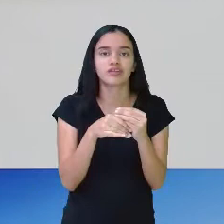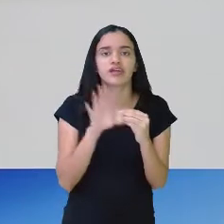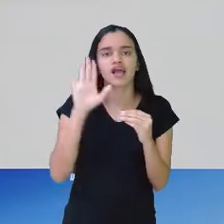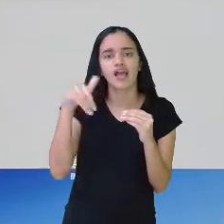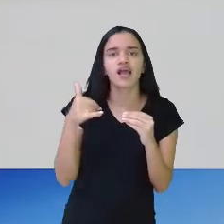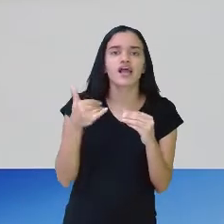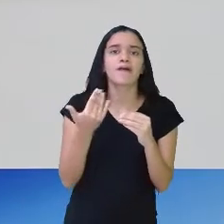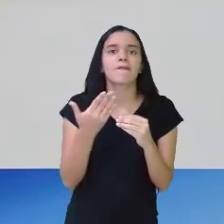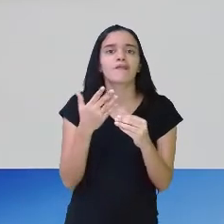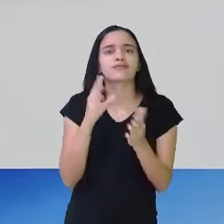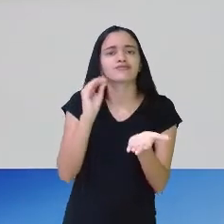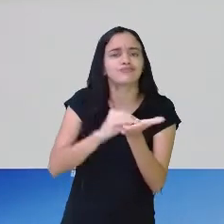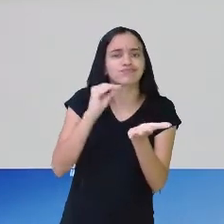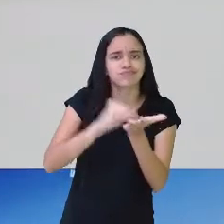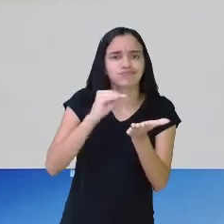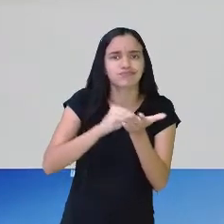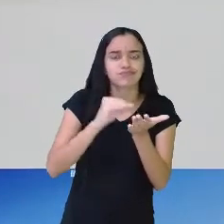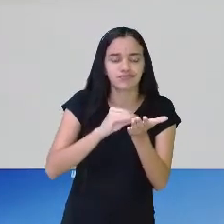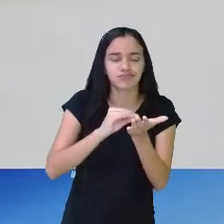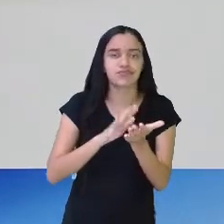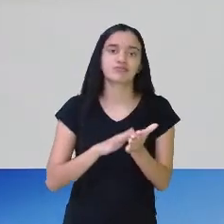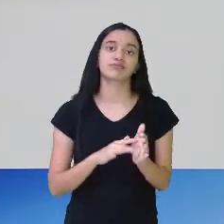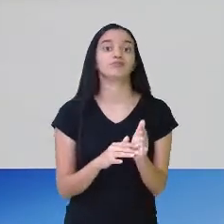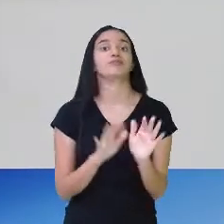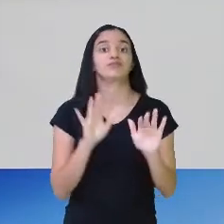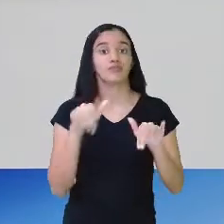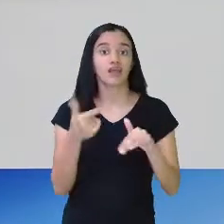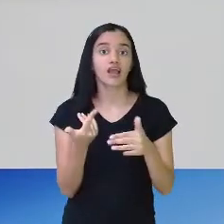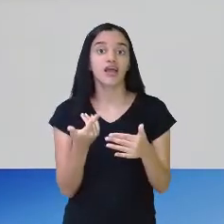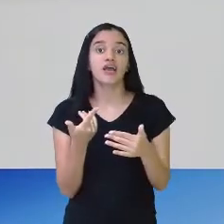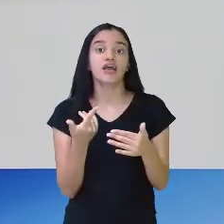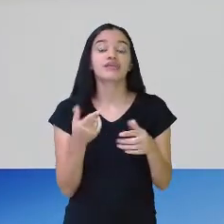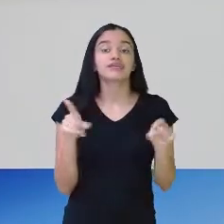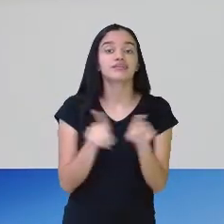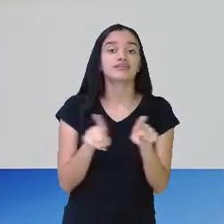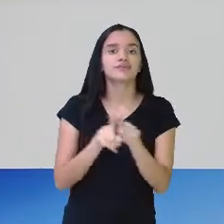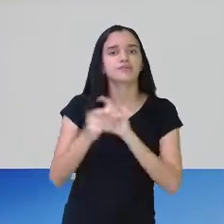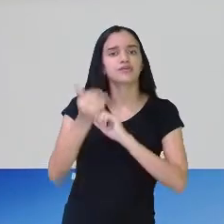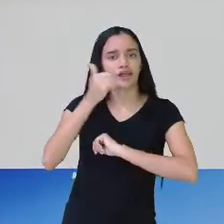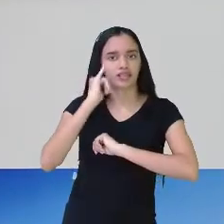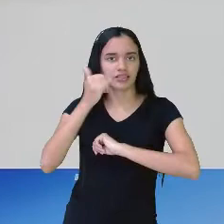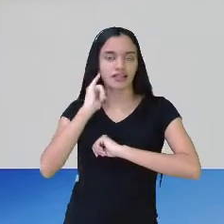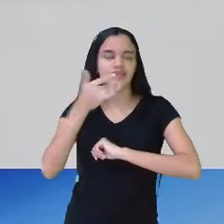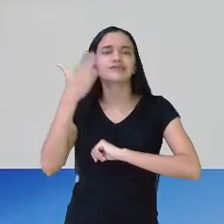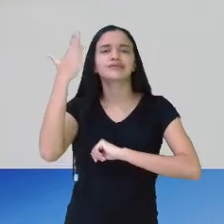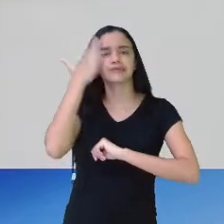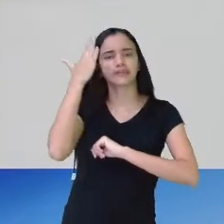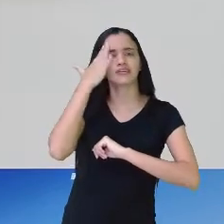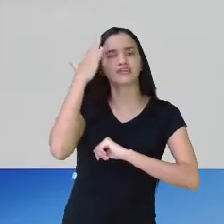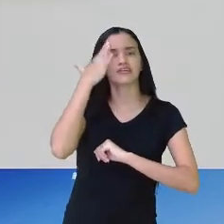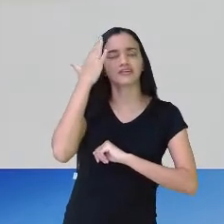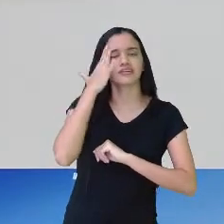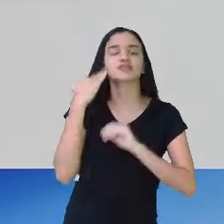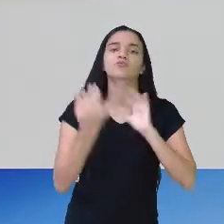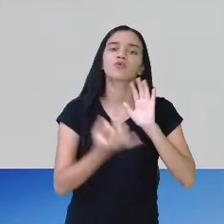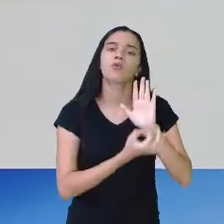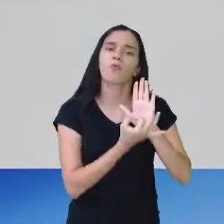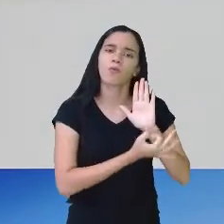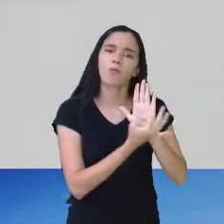esses vácuos, que ele complete esses espaços, né? Completando a narrativa, entendendo o que está